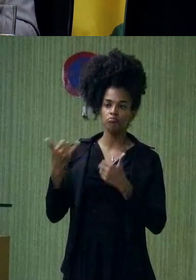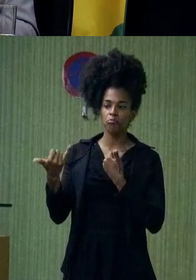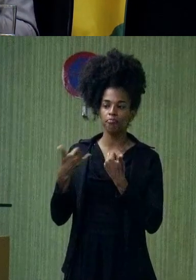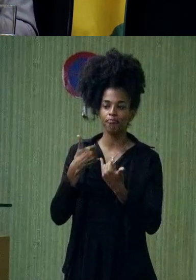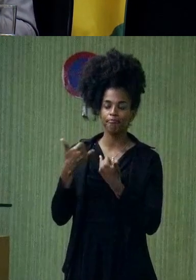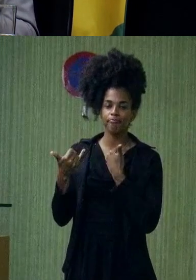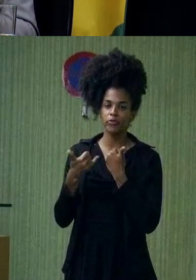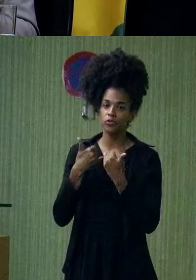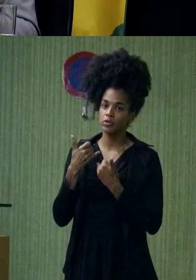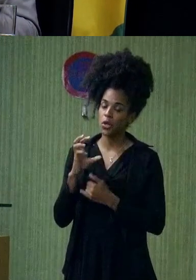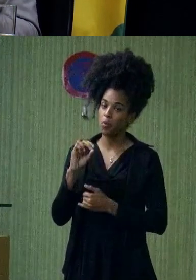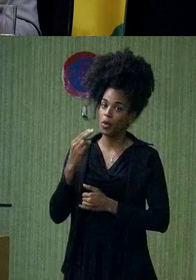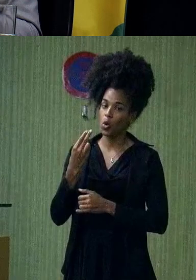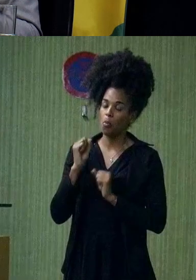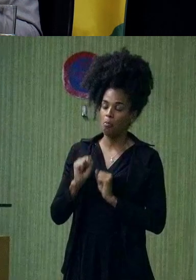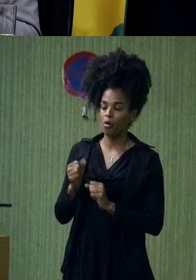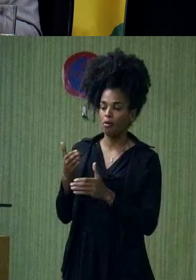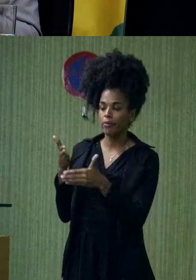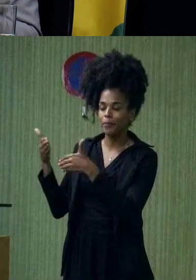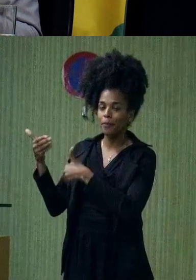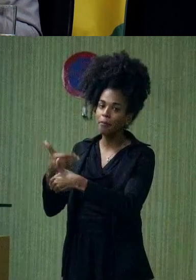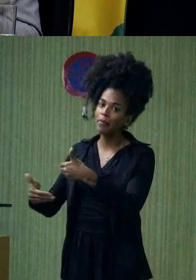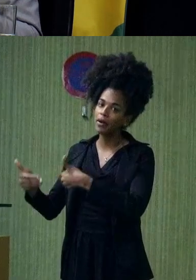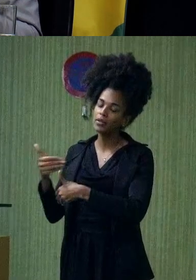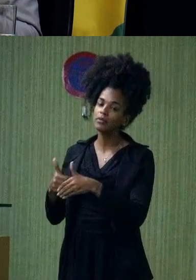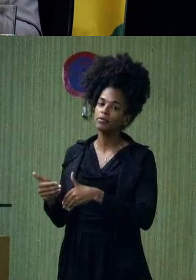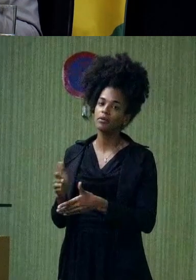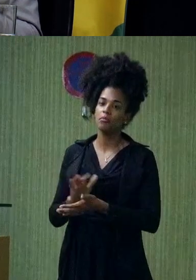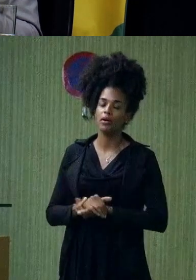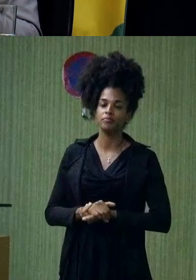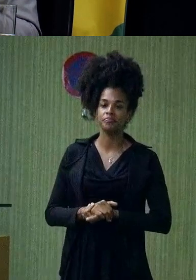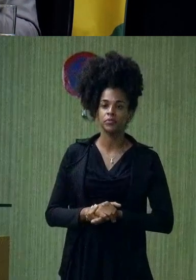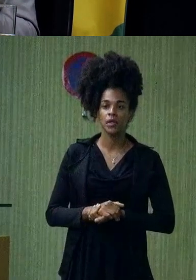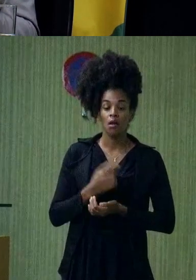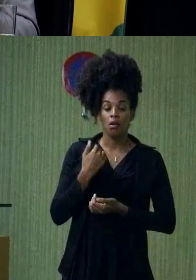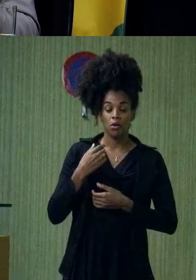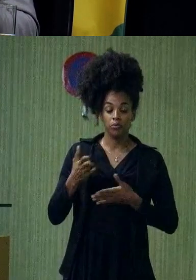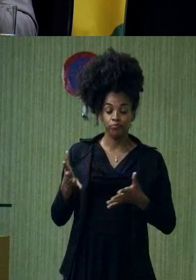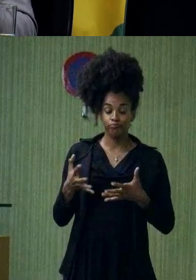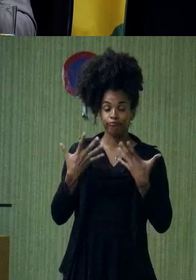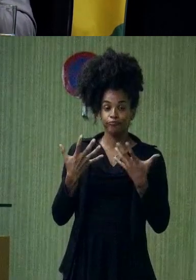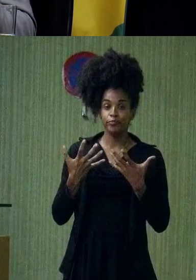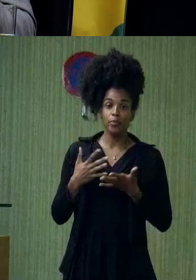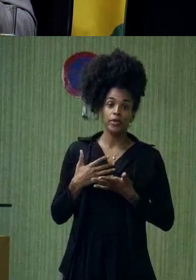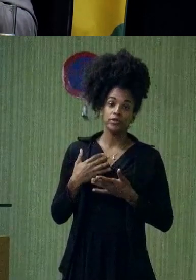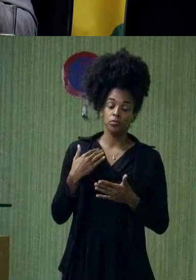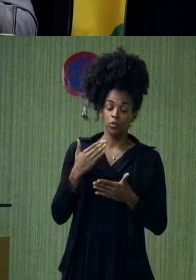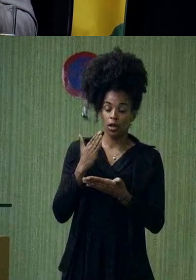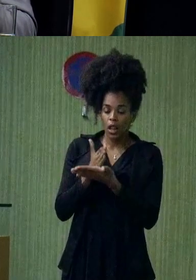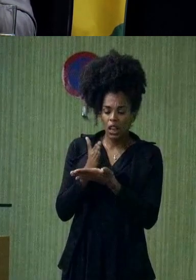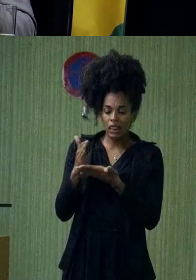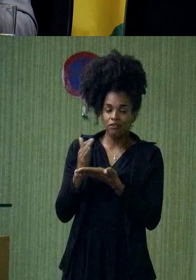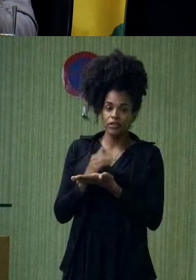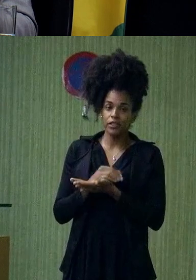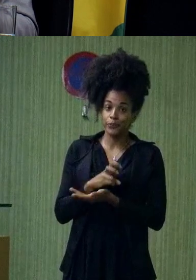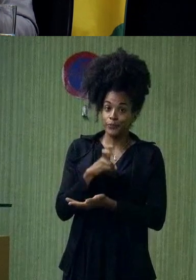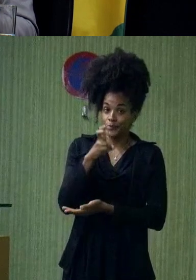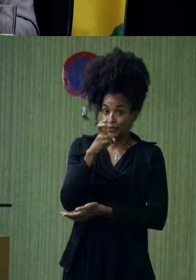de educação vejam bem interessante ficou até dividido viu para minha surpresa vejam